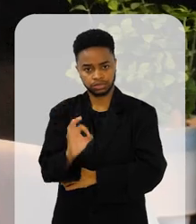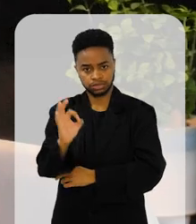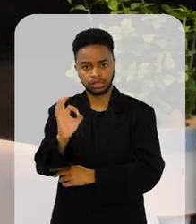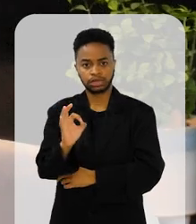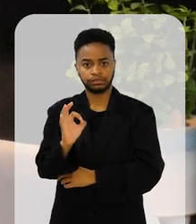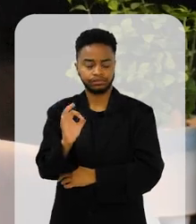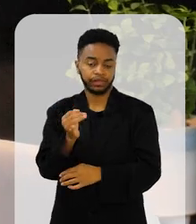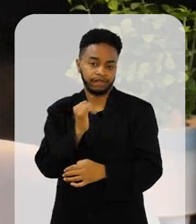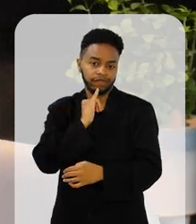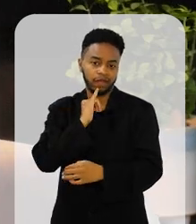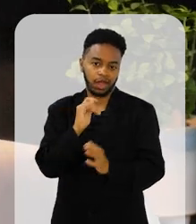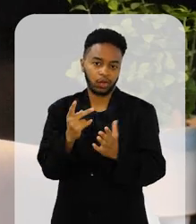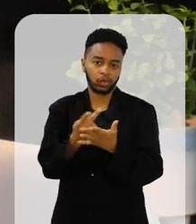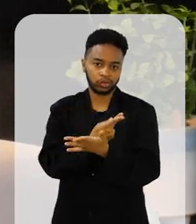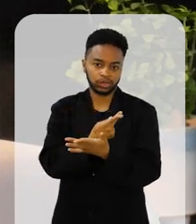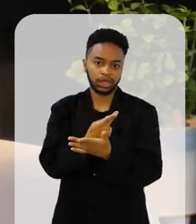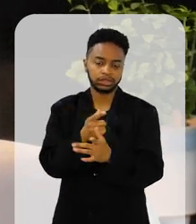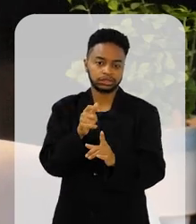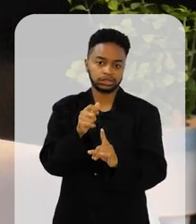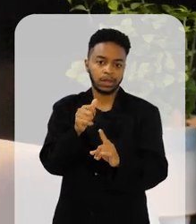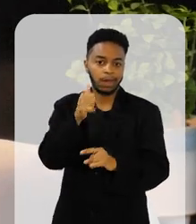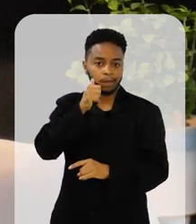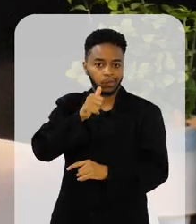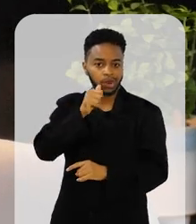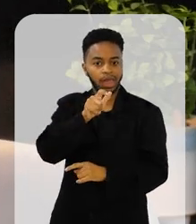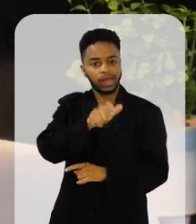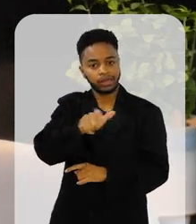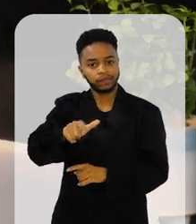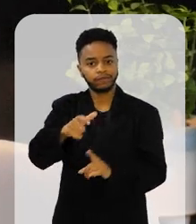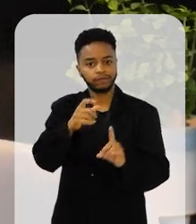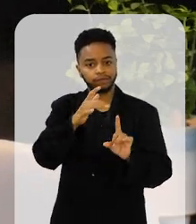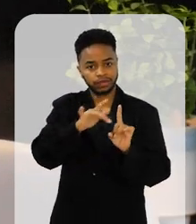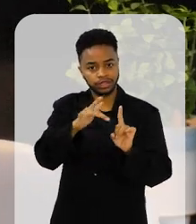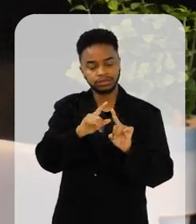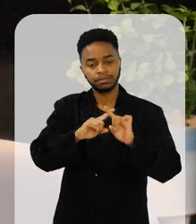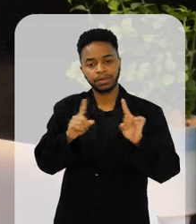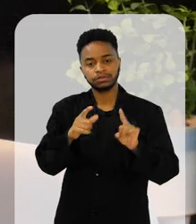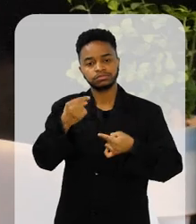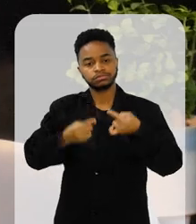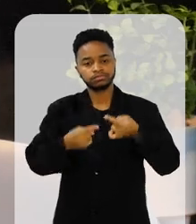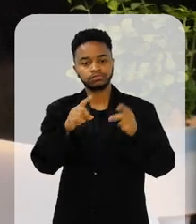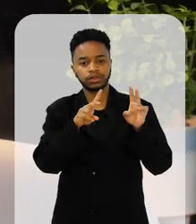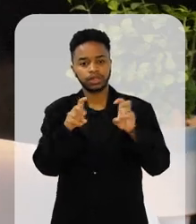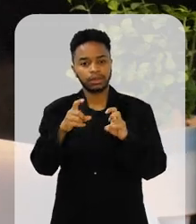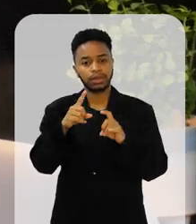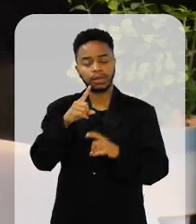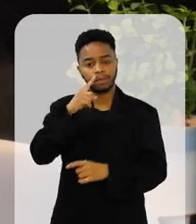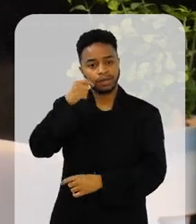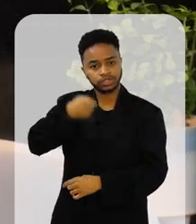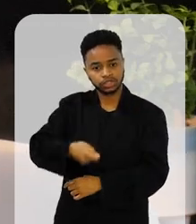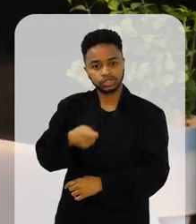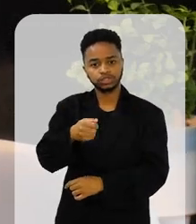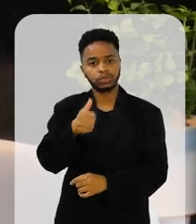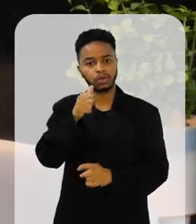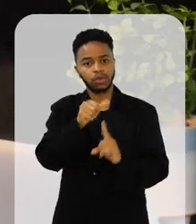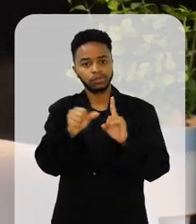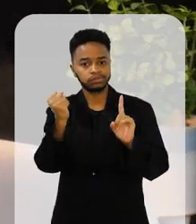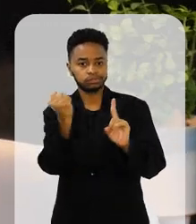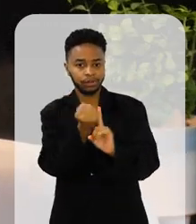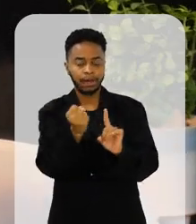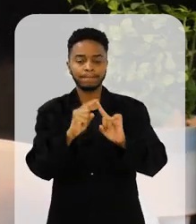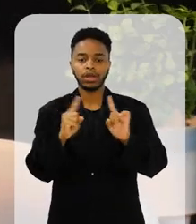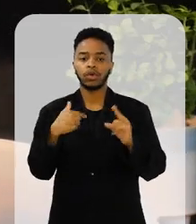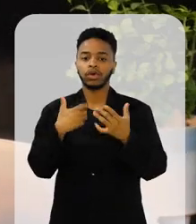60%, infelizmente, de vítimas femininas. E aí a gente falou da questão do machismo, do feminicídio. É. E aí eu gostaria de